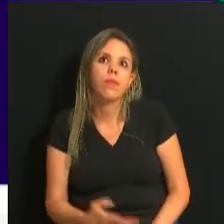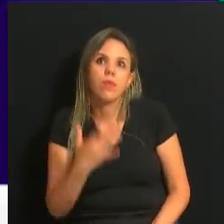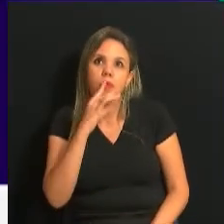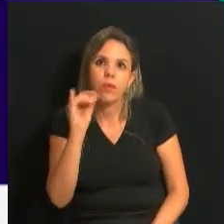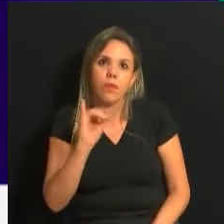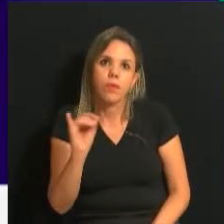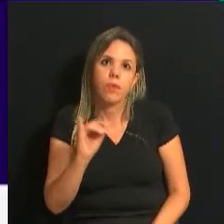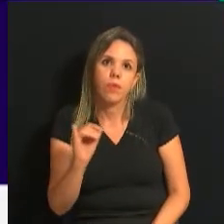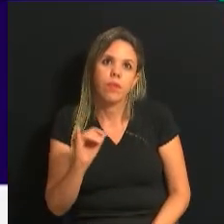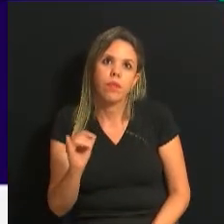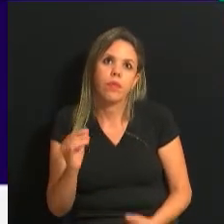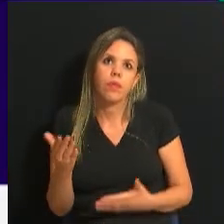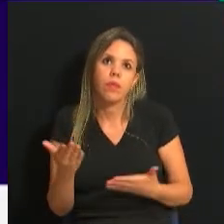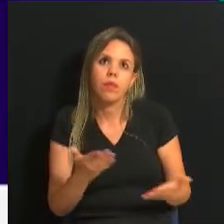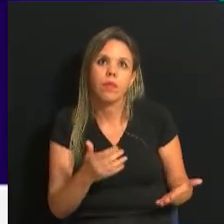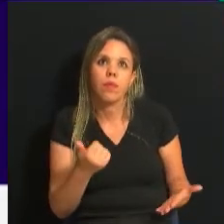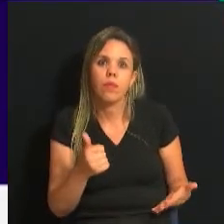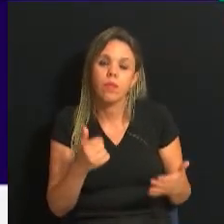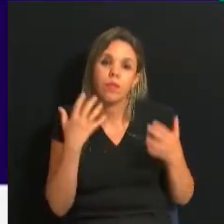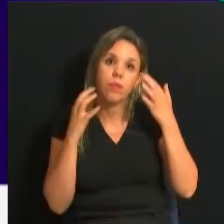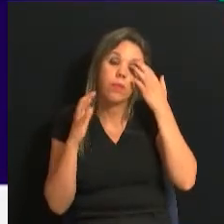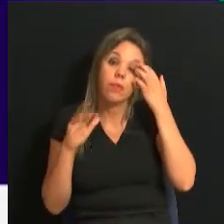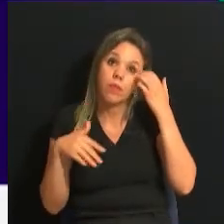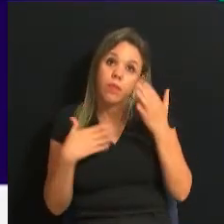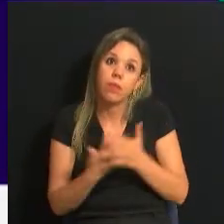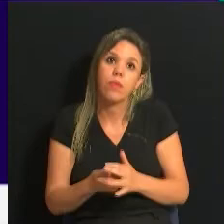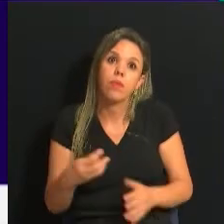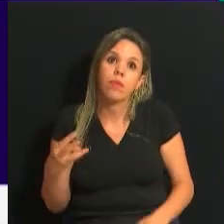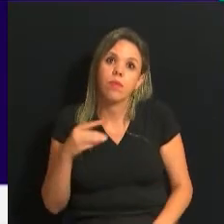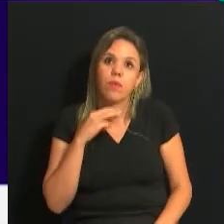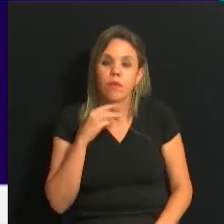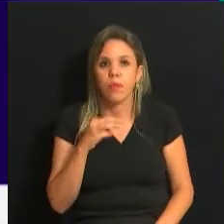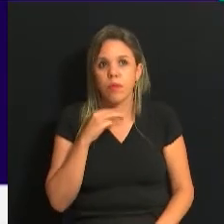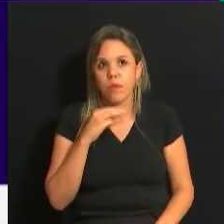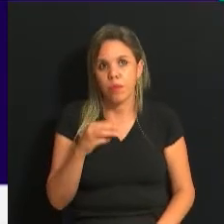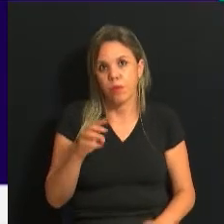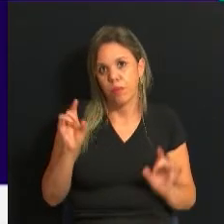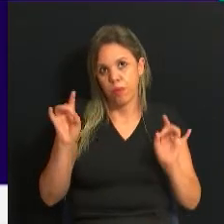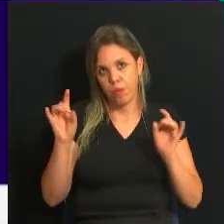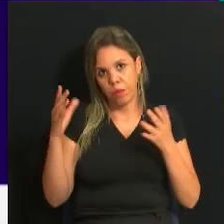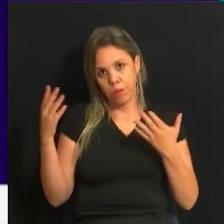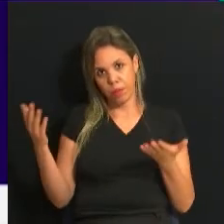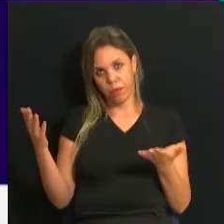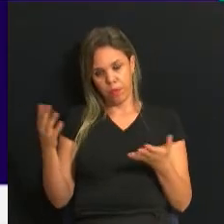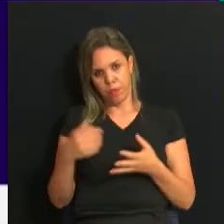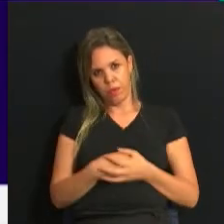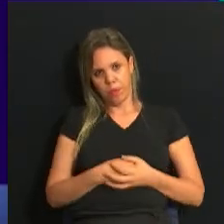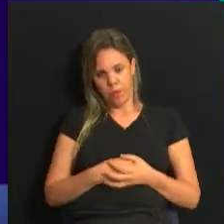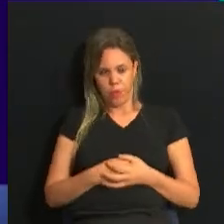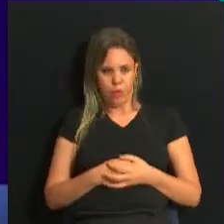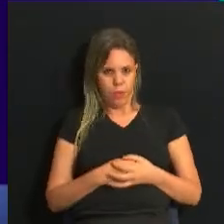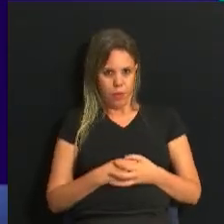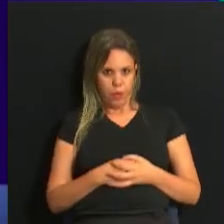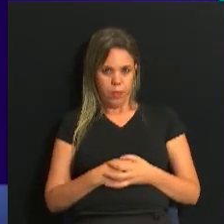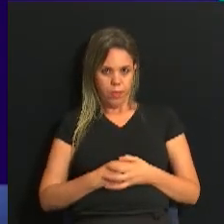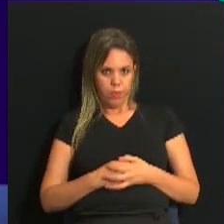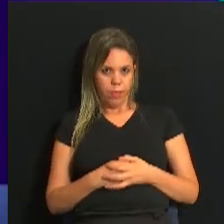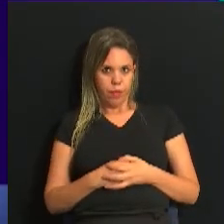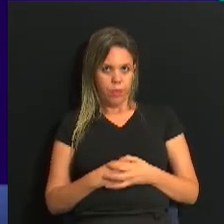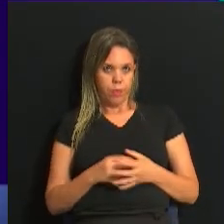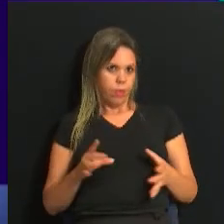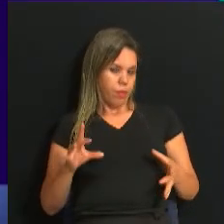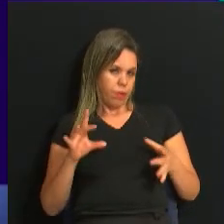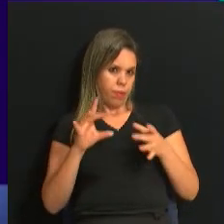Campinas recebe de 11 de fevereiro a 13 de março a exposição Welcome to Extraordinary, em parceria